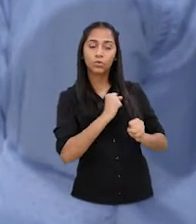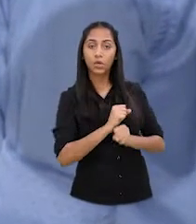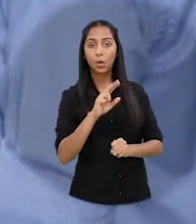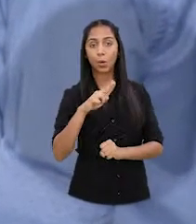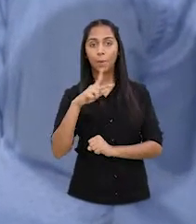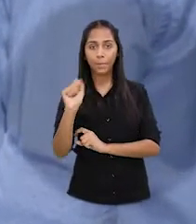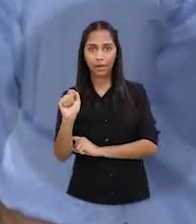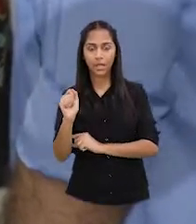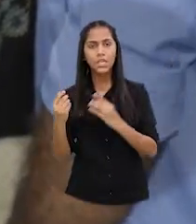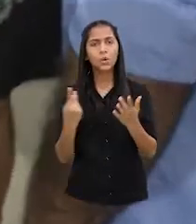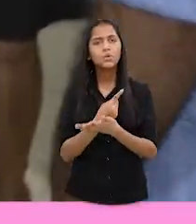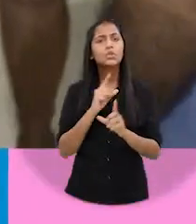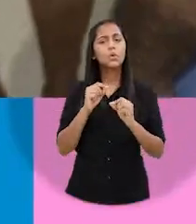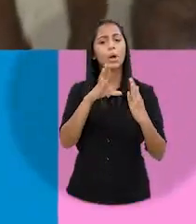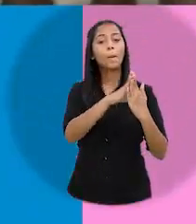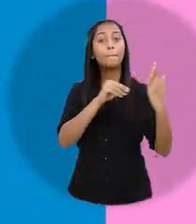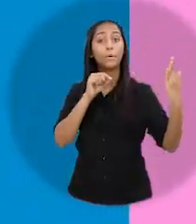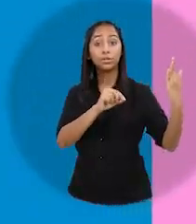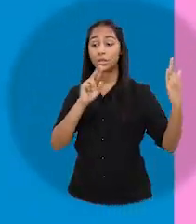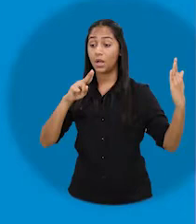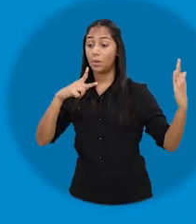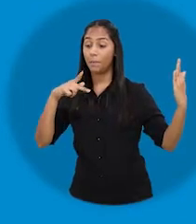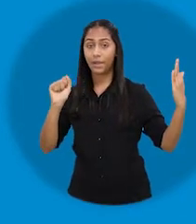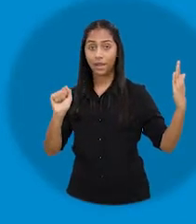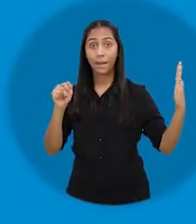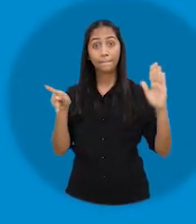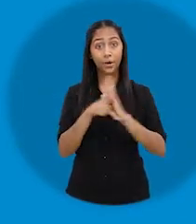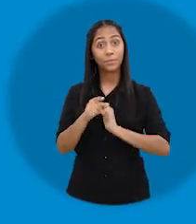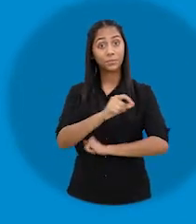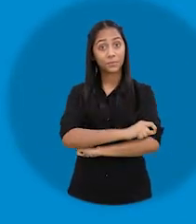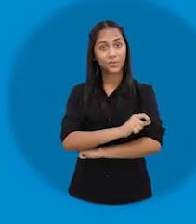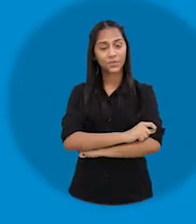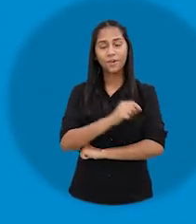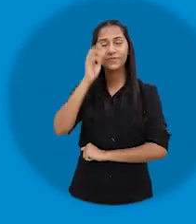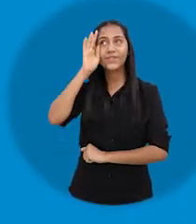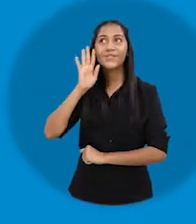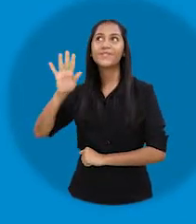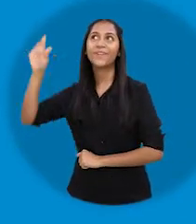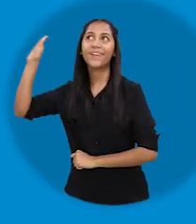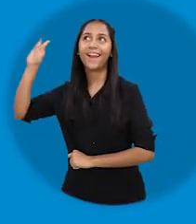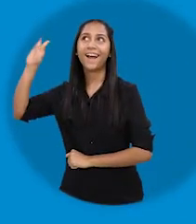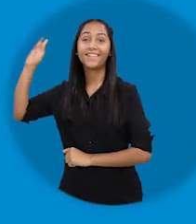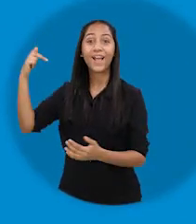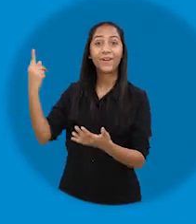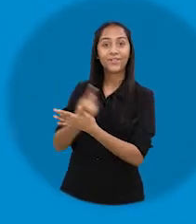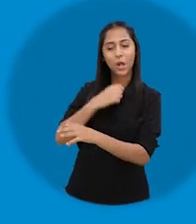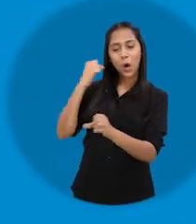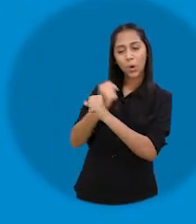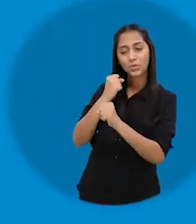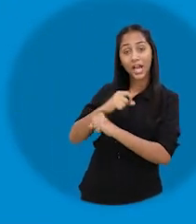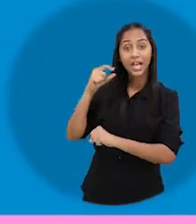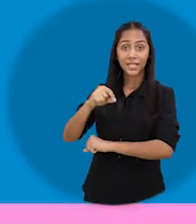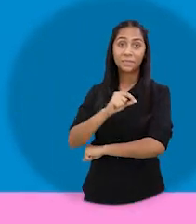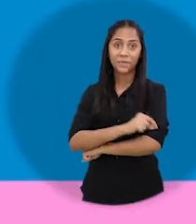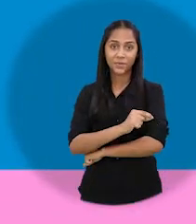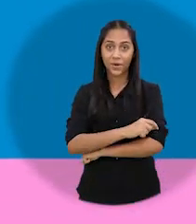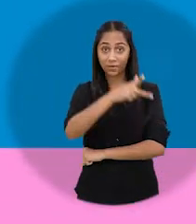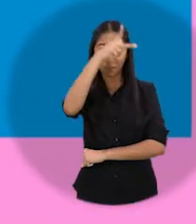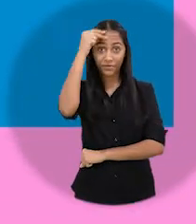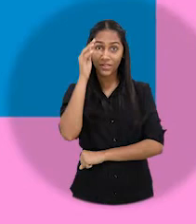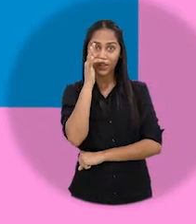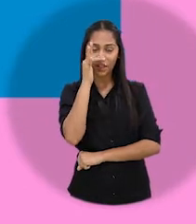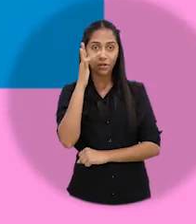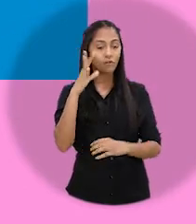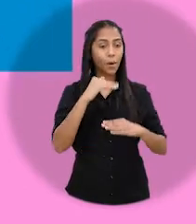E ocorreu simplesmente que o modelo da UPA mossoroense, sonhado e concretizado pela prefeita Rosalba Ciarlini,